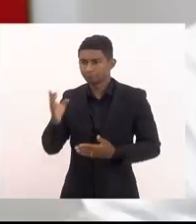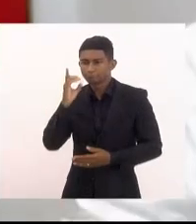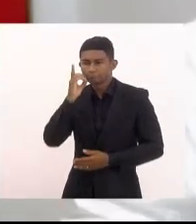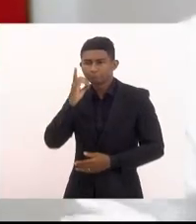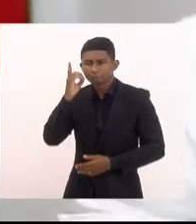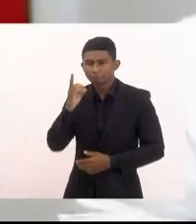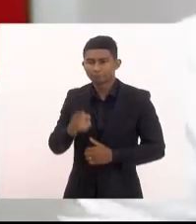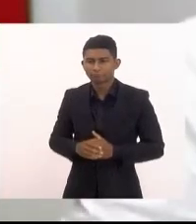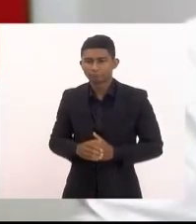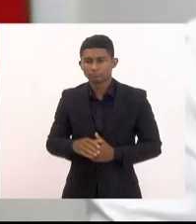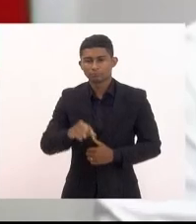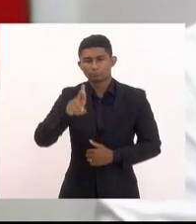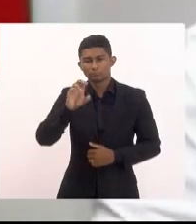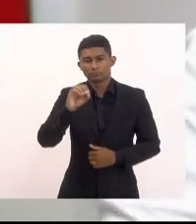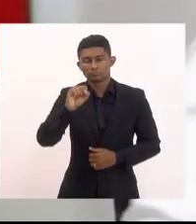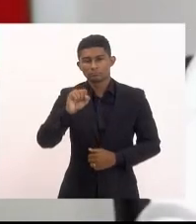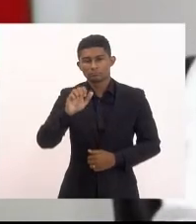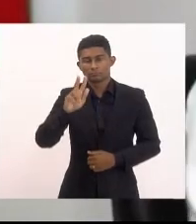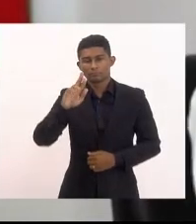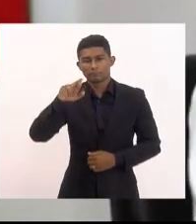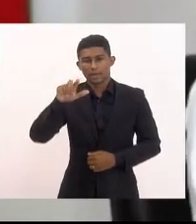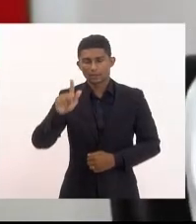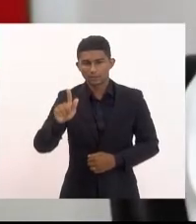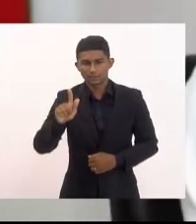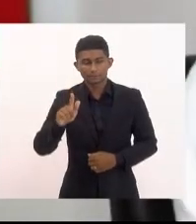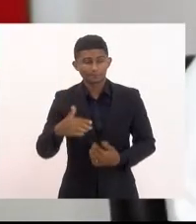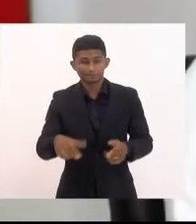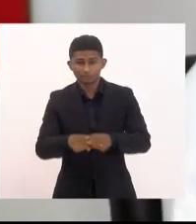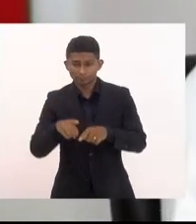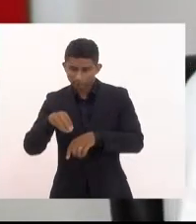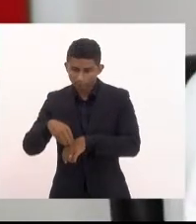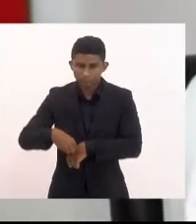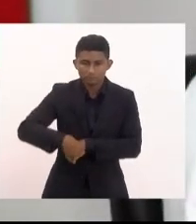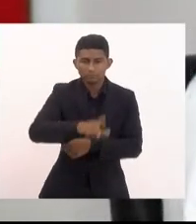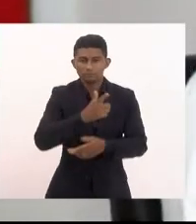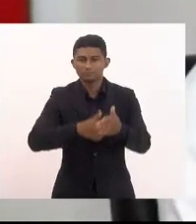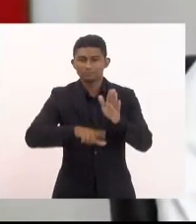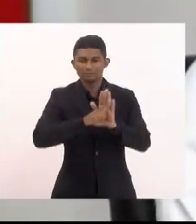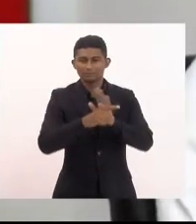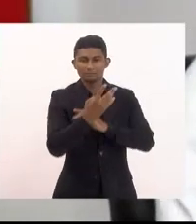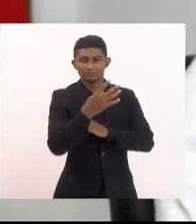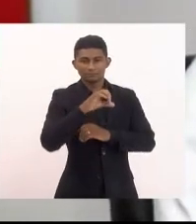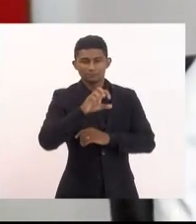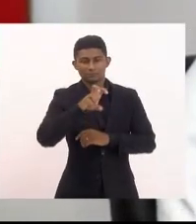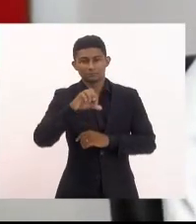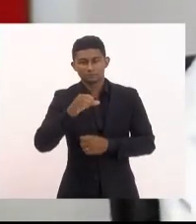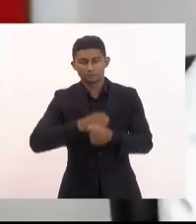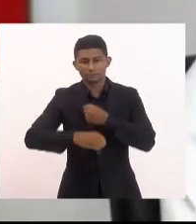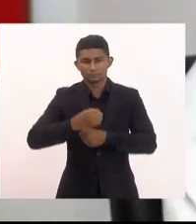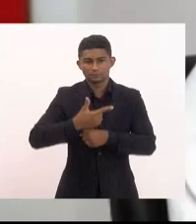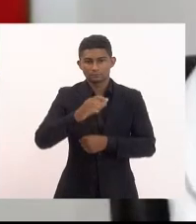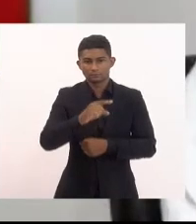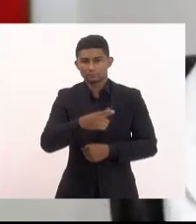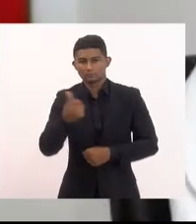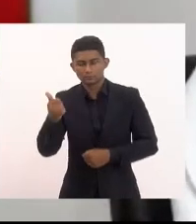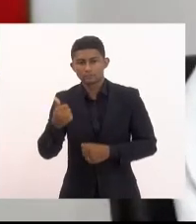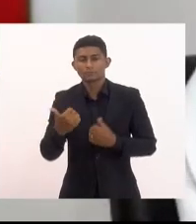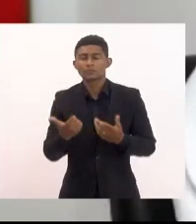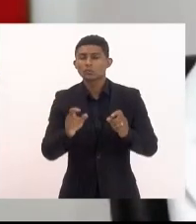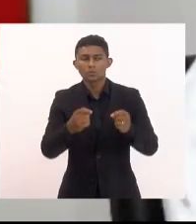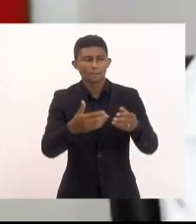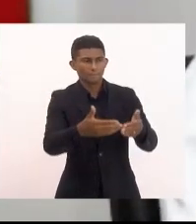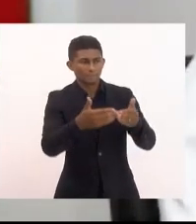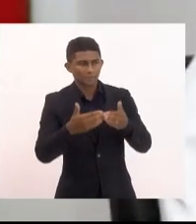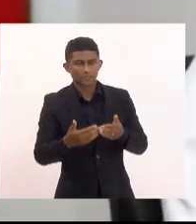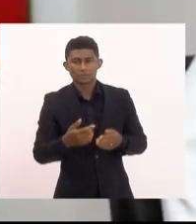deputado Rosenberg Reis. Indicação legislativa número 459-2021, de autoria do deputado Jorge Felipe Neto. Solicita ao excelentíssimo